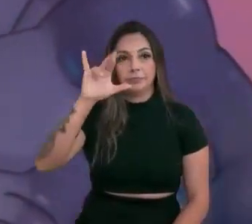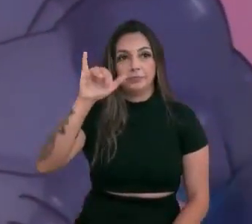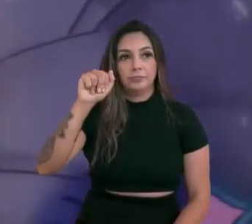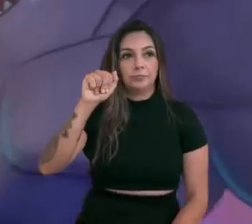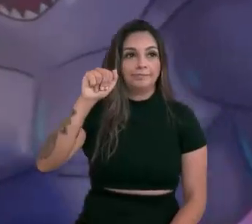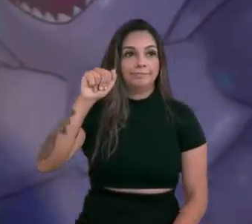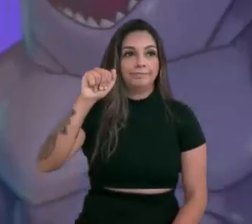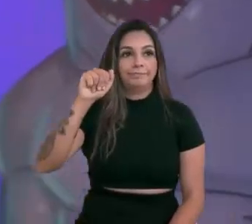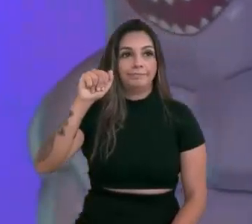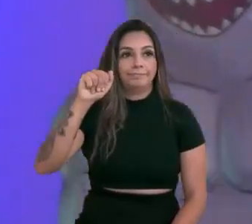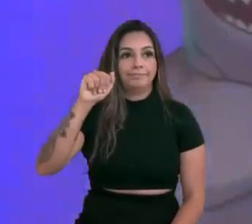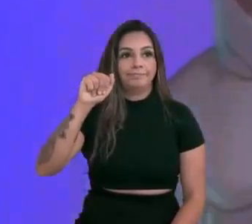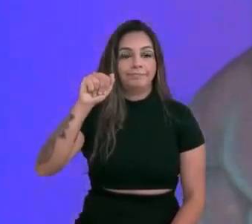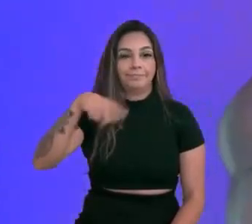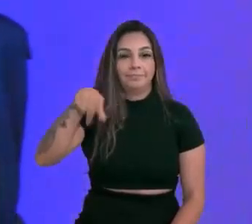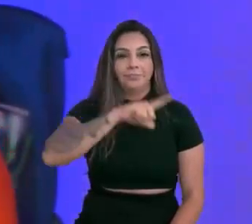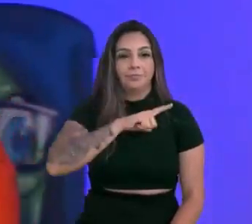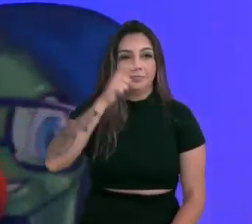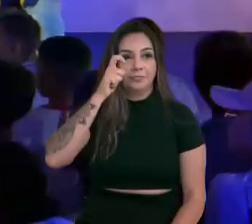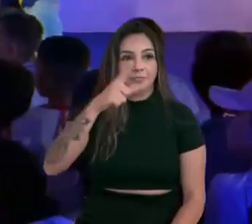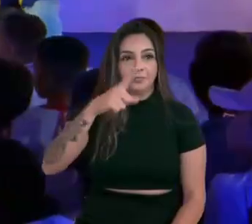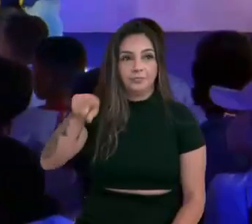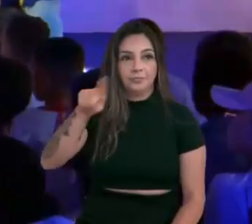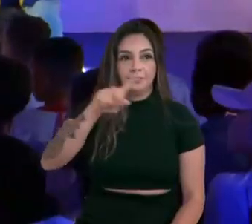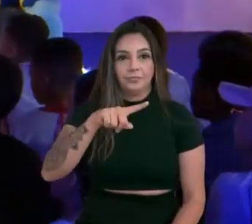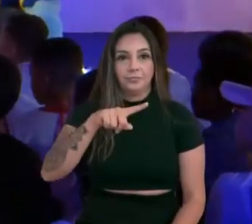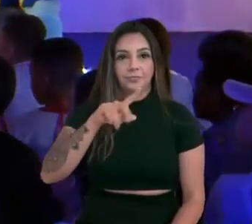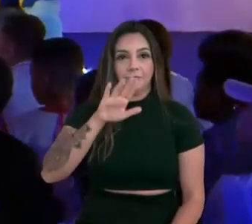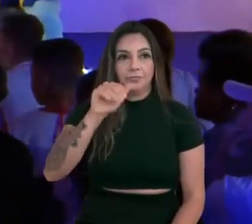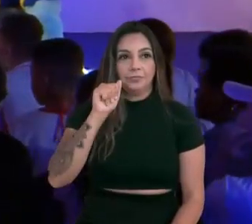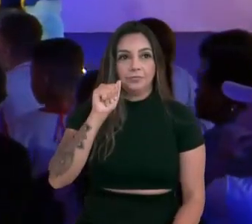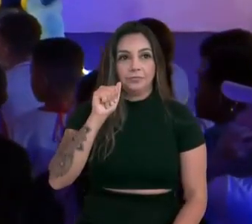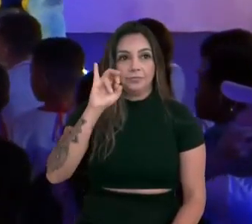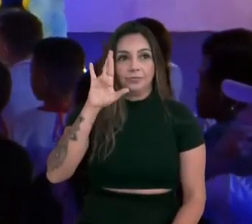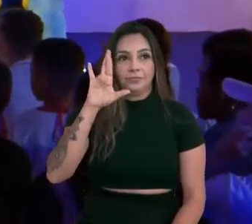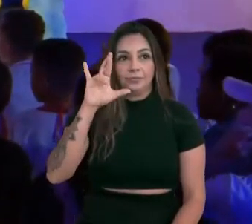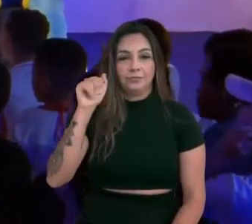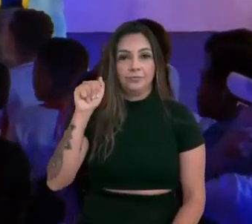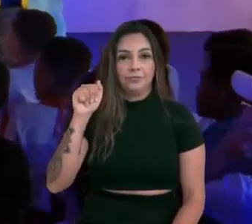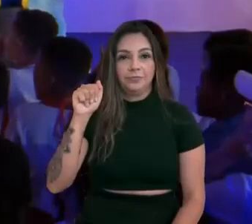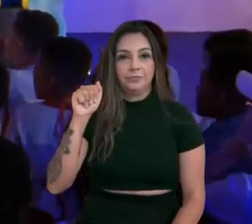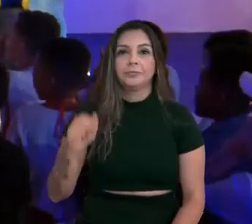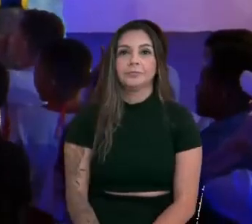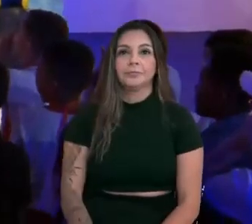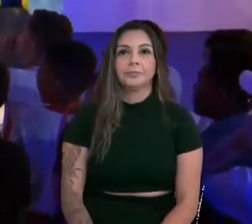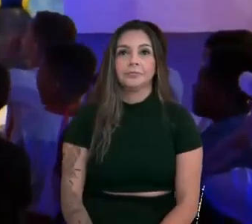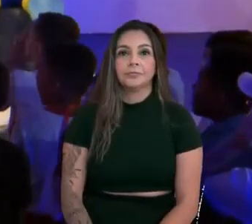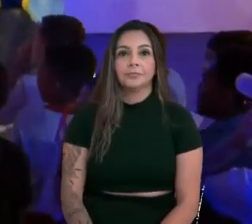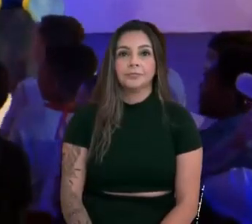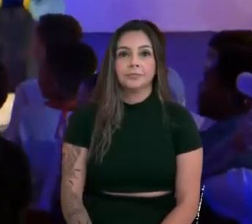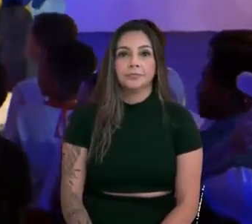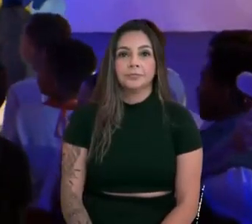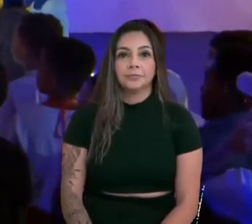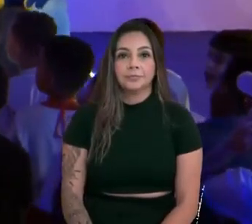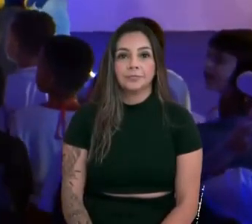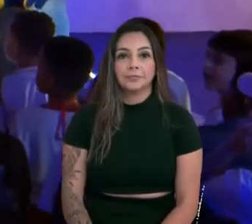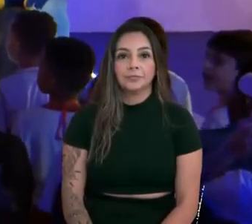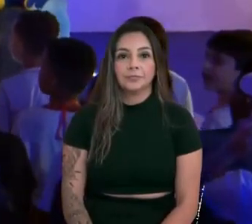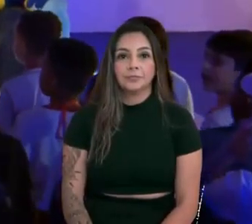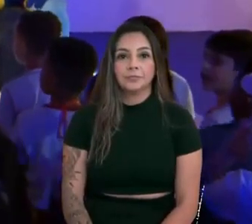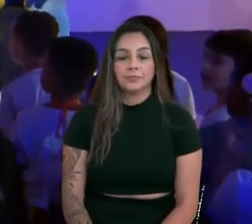algumas coisas muito interessantes com você. Vamos chamar a Tia Valéria! Bem alto. Tia Valéria!